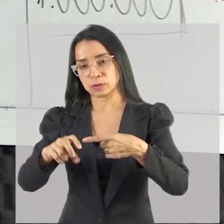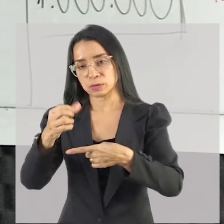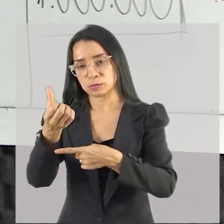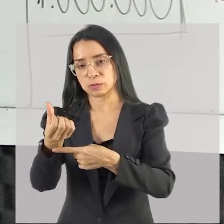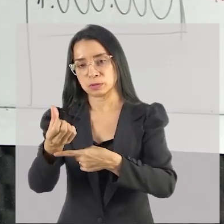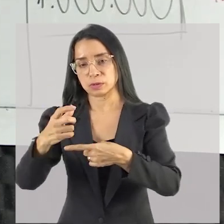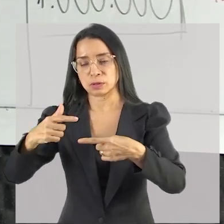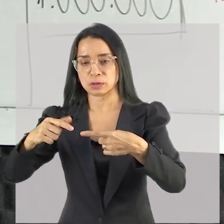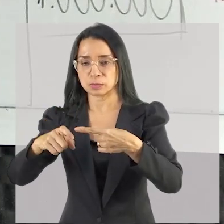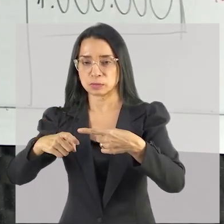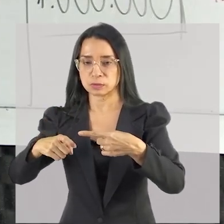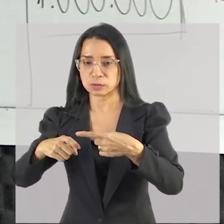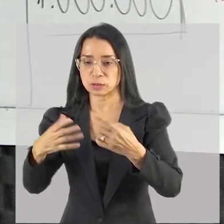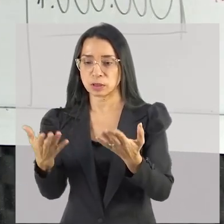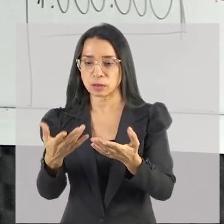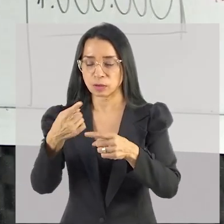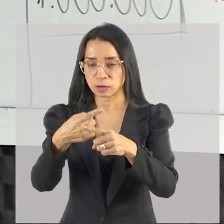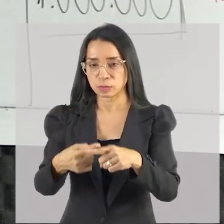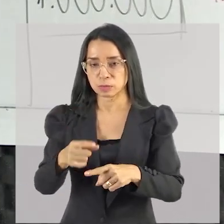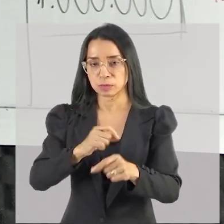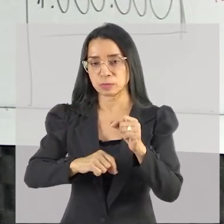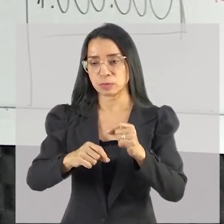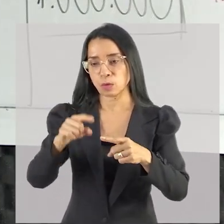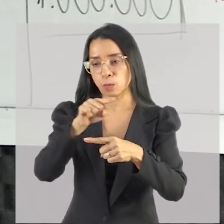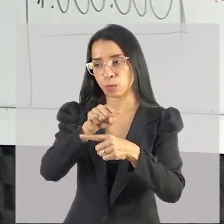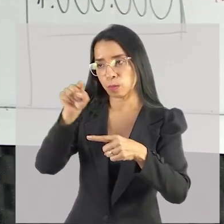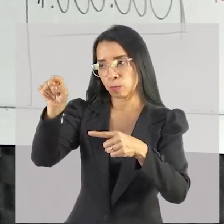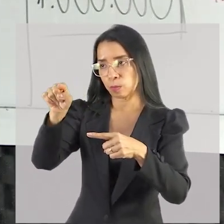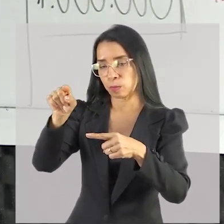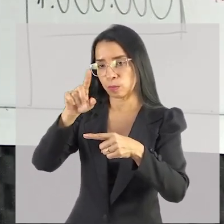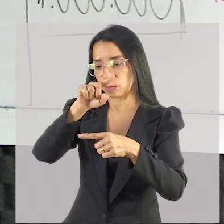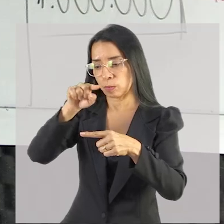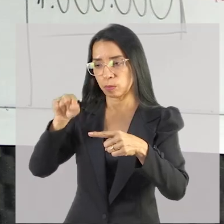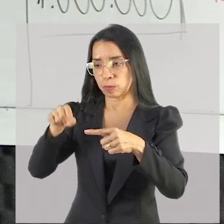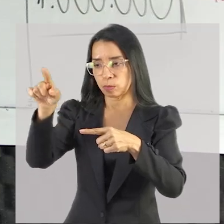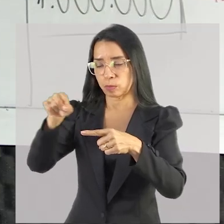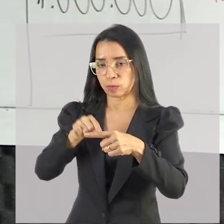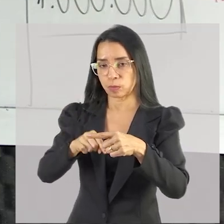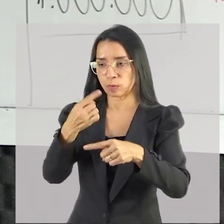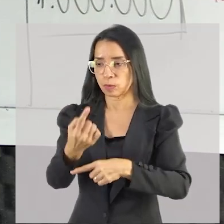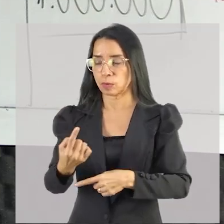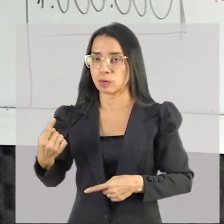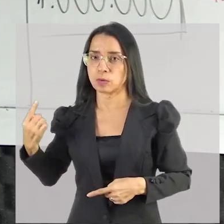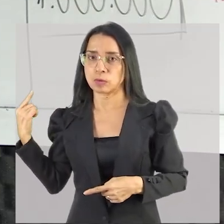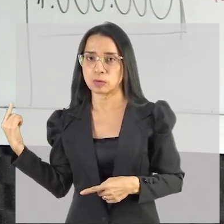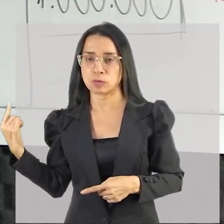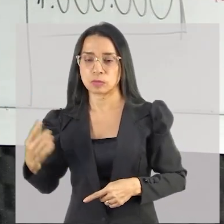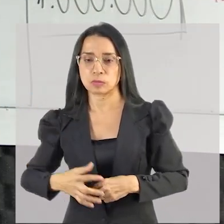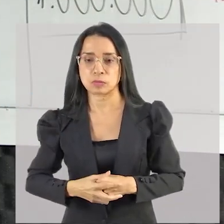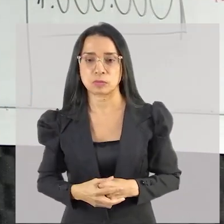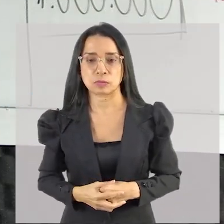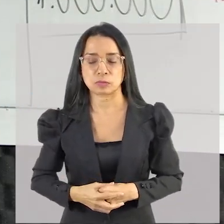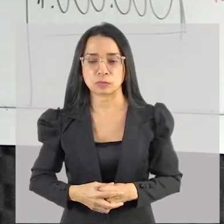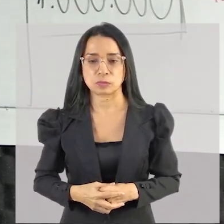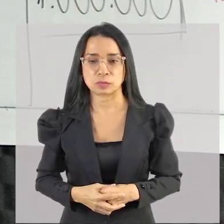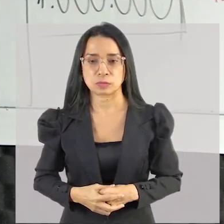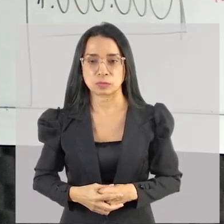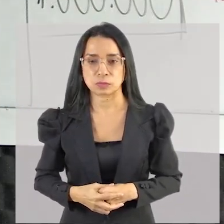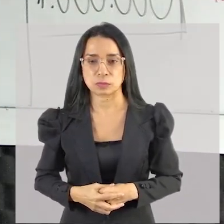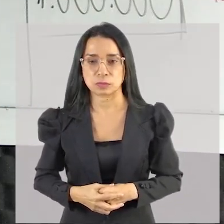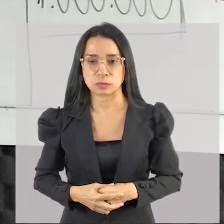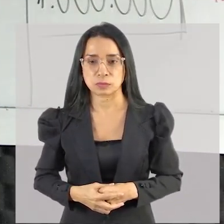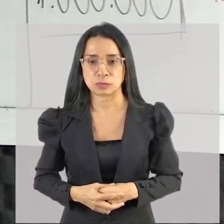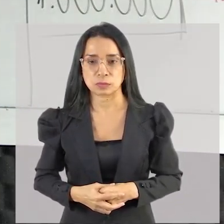você faz? Né? Você multiplica no cruzado. 1 vezes x. X igual a 6 vezes